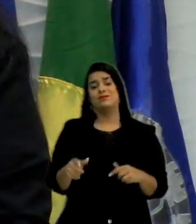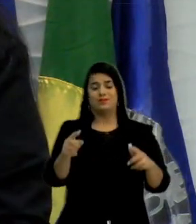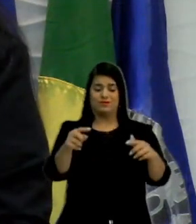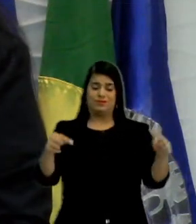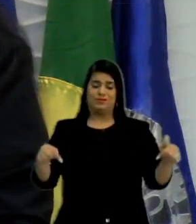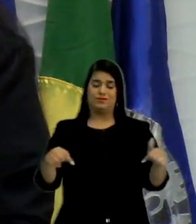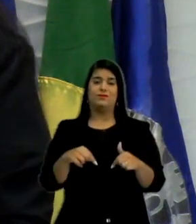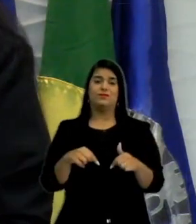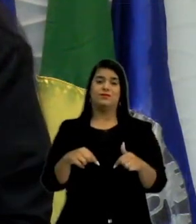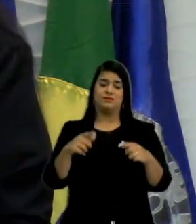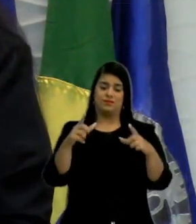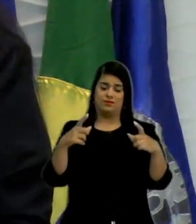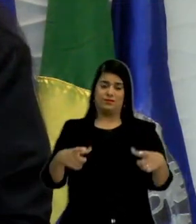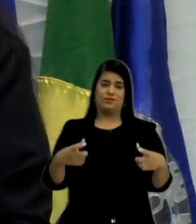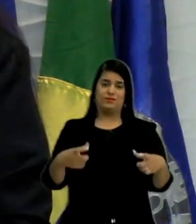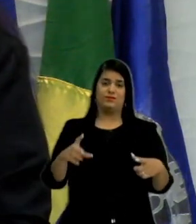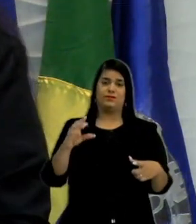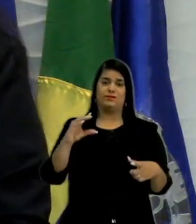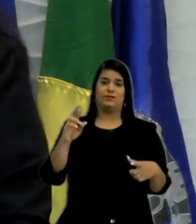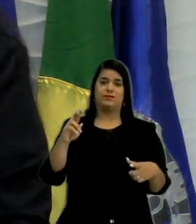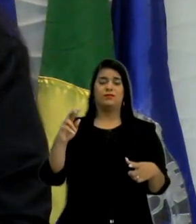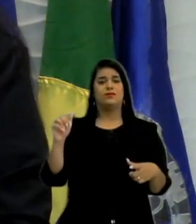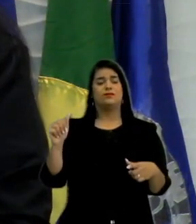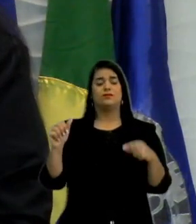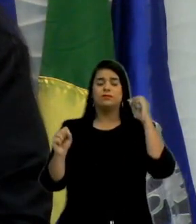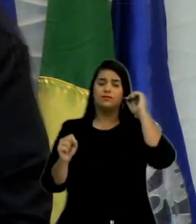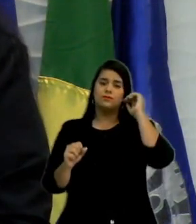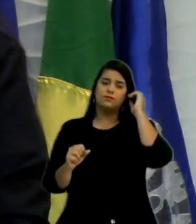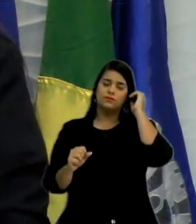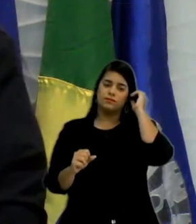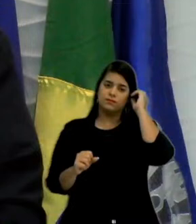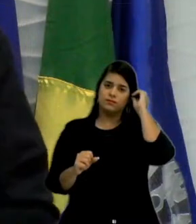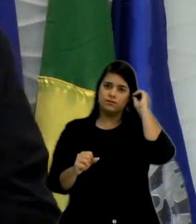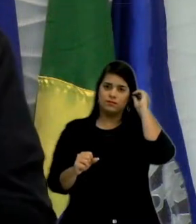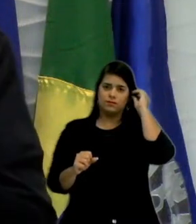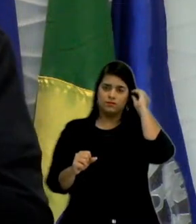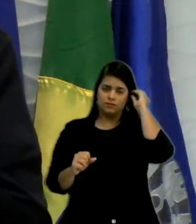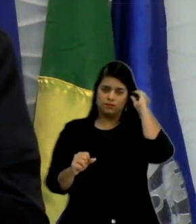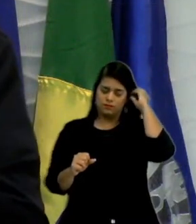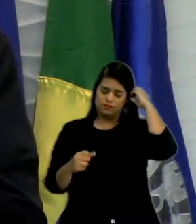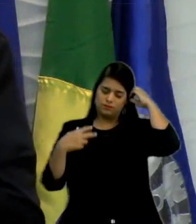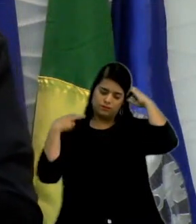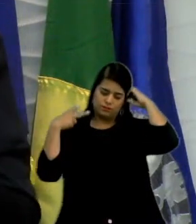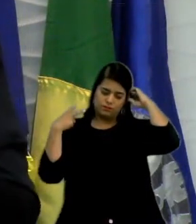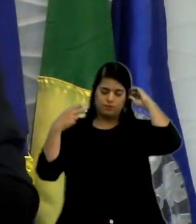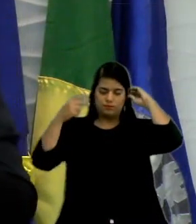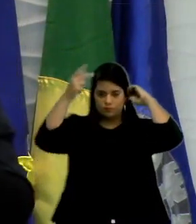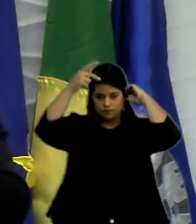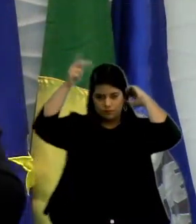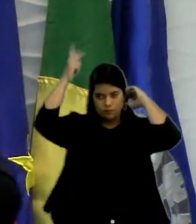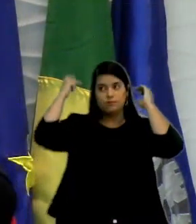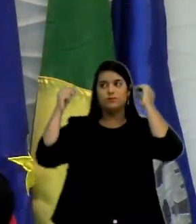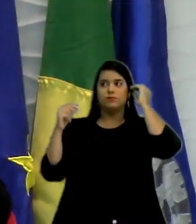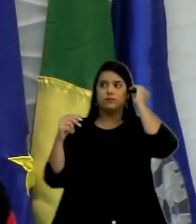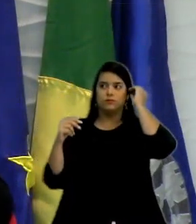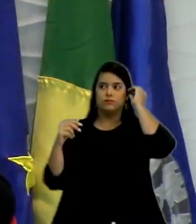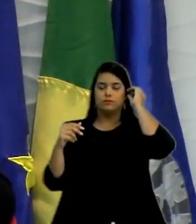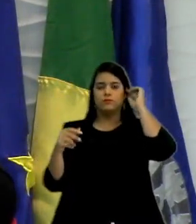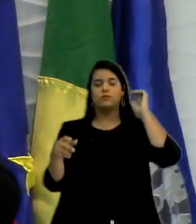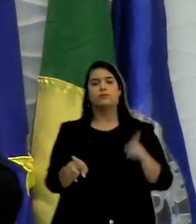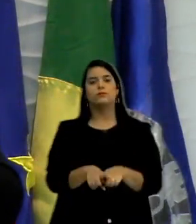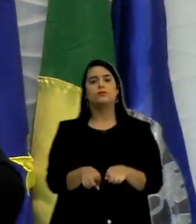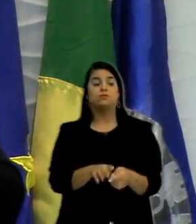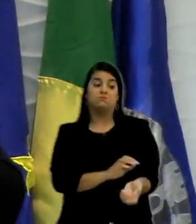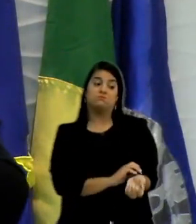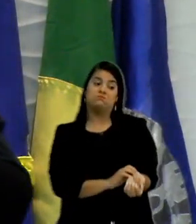CRAS. E lá tem aonde fazer o CRAS. E o vereador Pachequinho também, eu acho que ele está meio nervoso. Não sei o